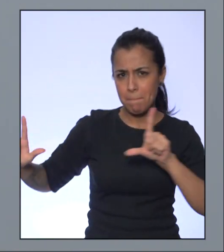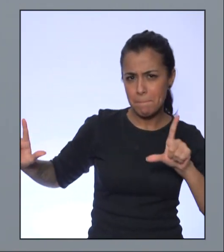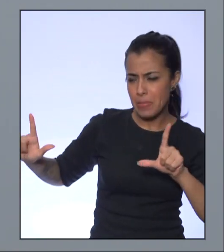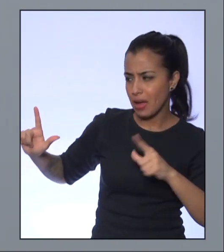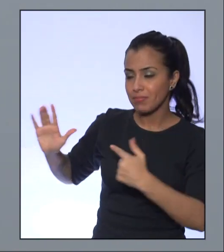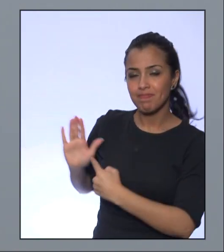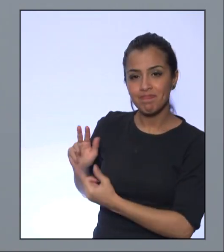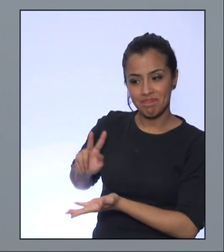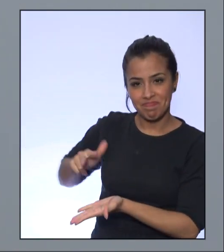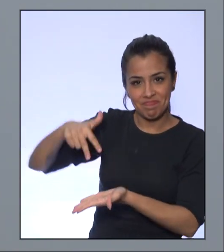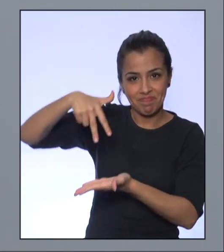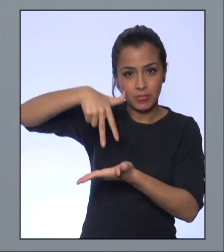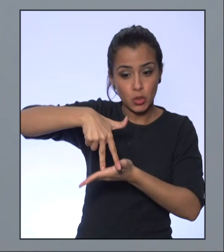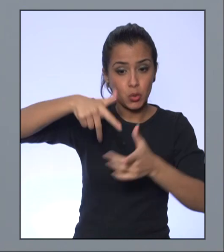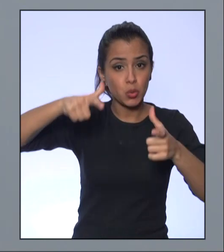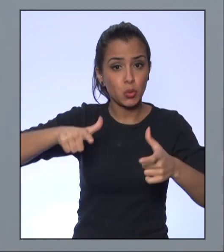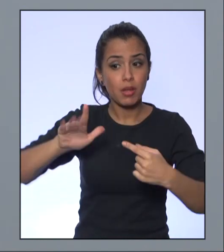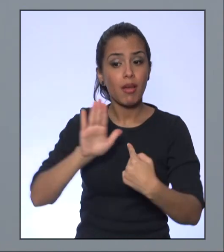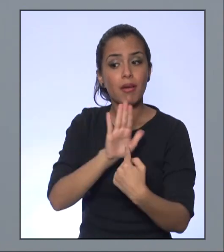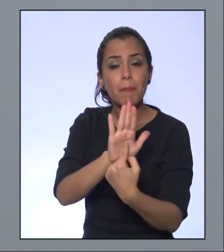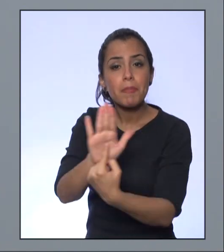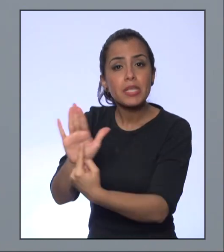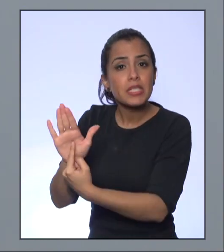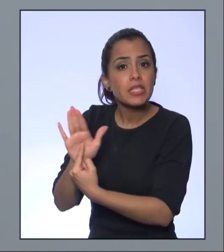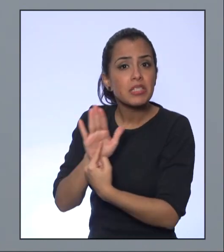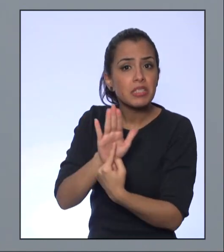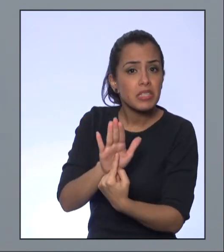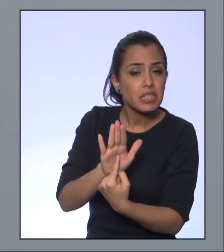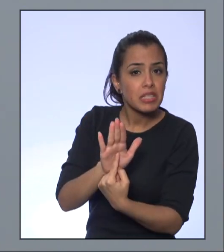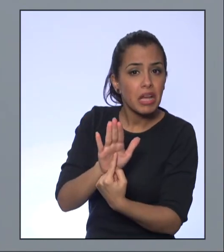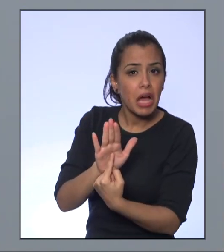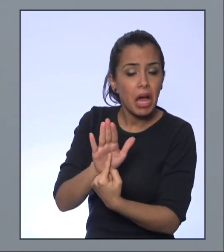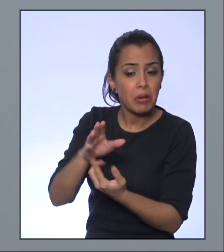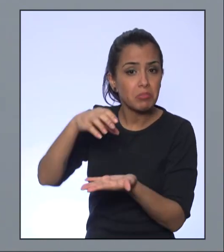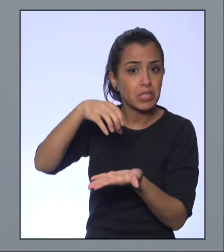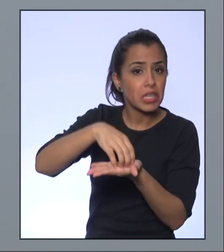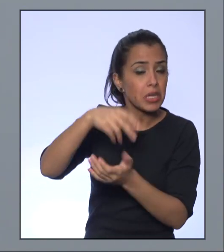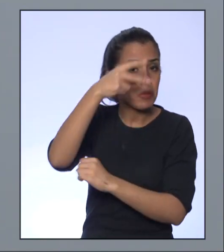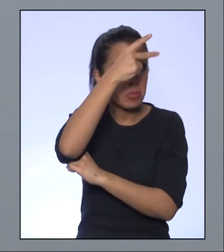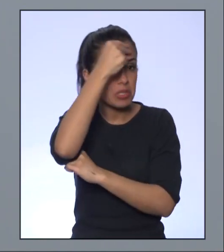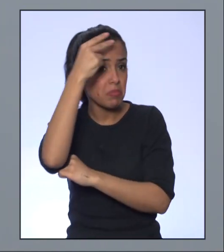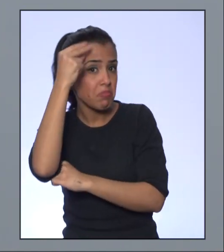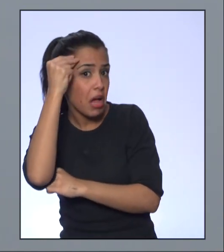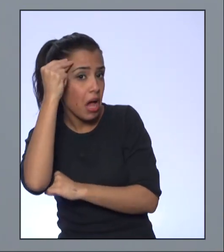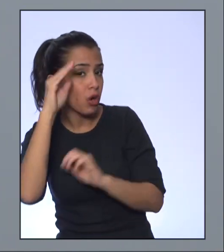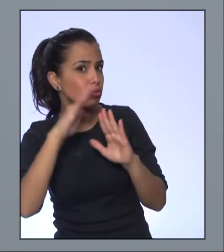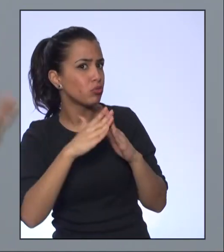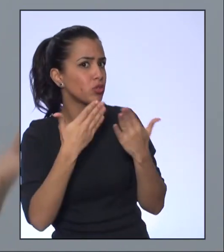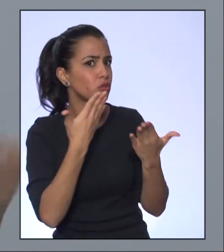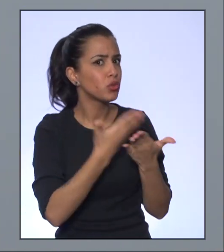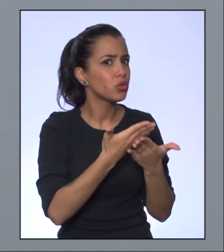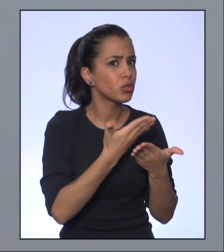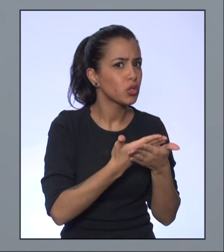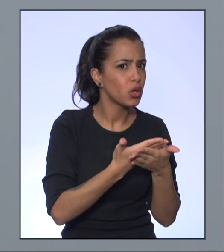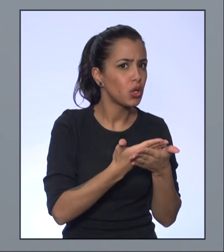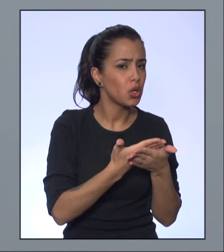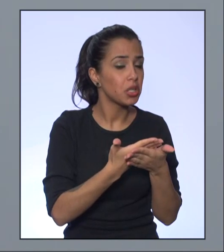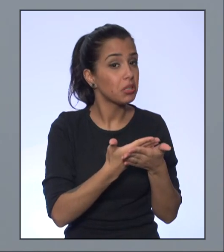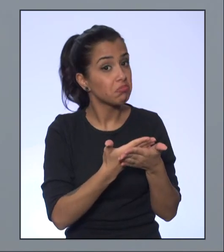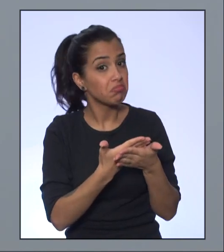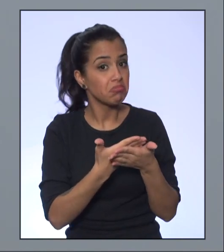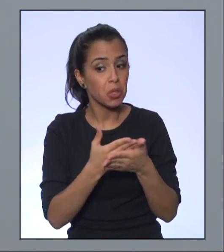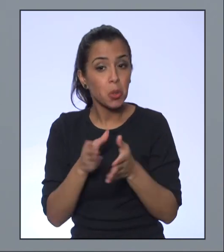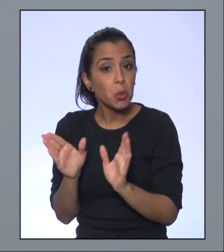do mapa e apresentar, não sei, na Câmara Municipal, na escola. o grupo vai